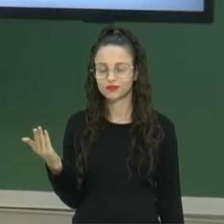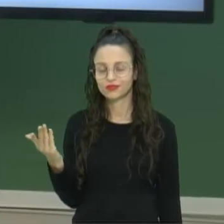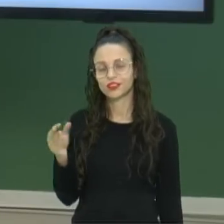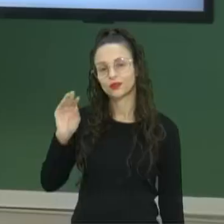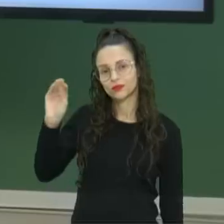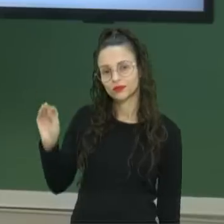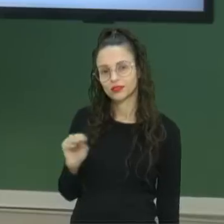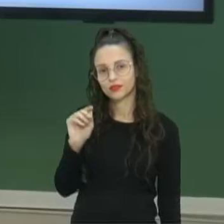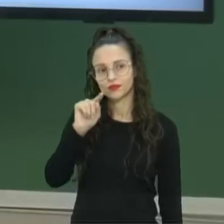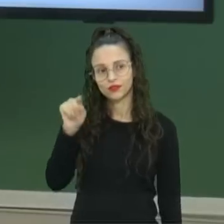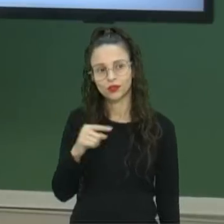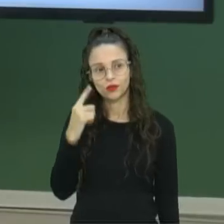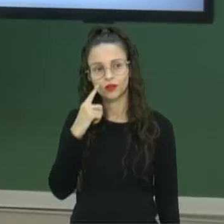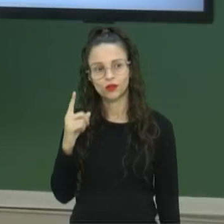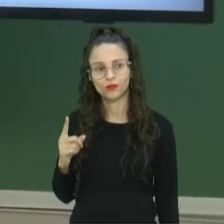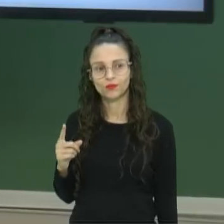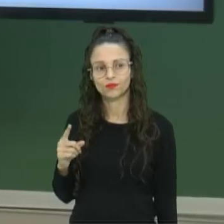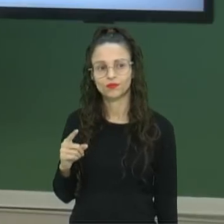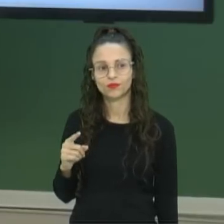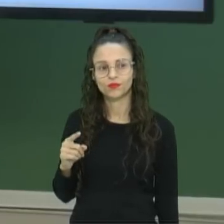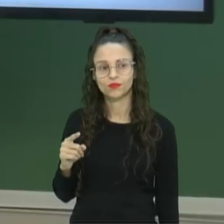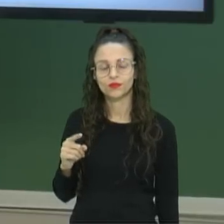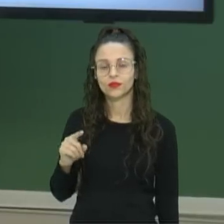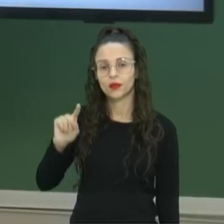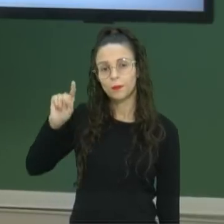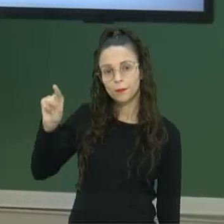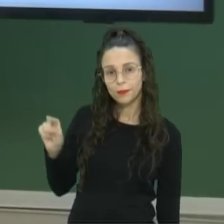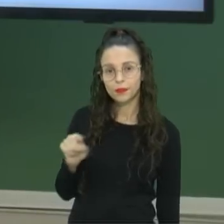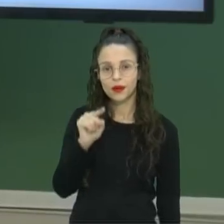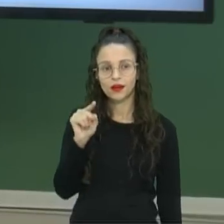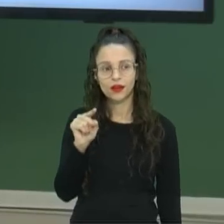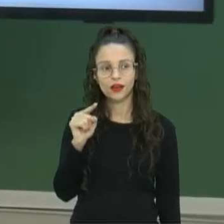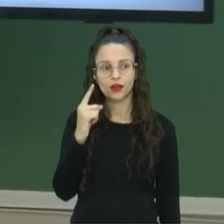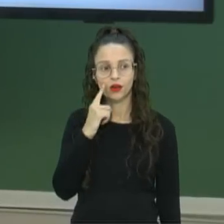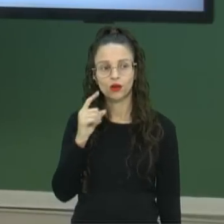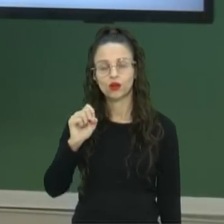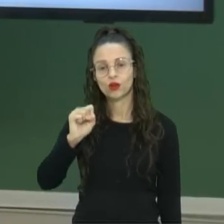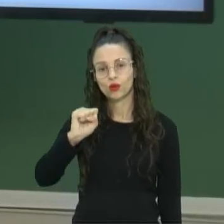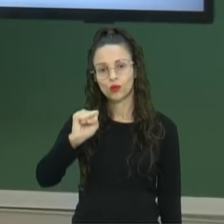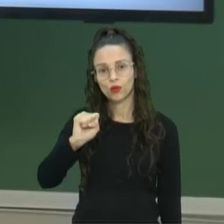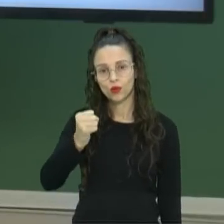uma casa com a vírgula. Então, uma casa para a esquerda vai ficar